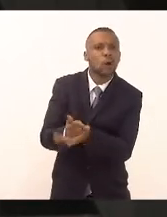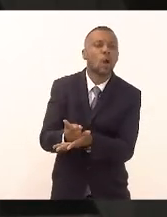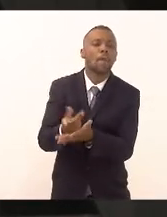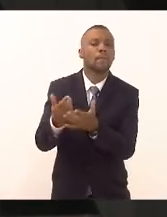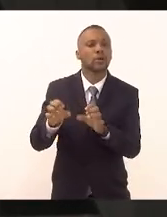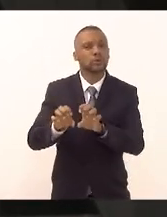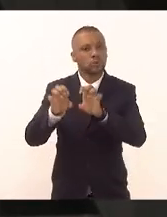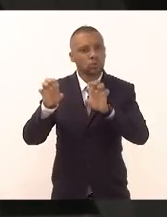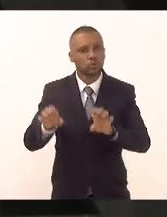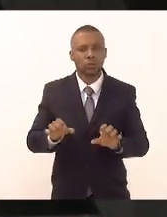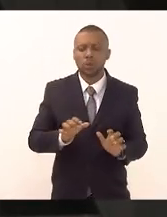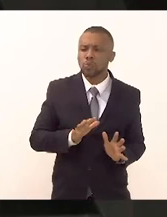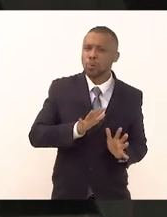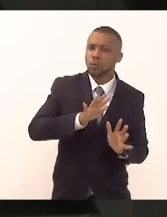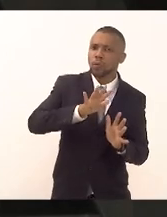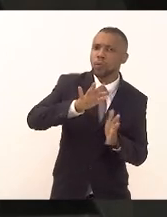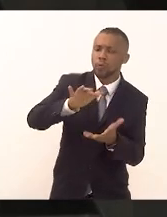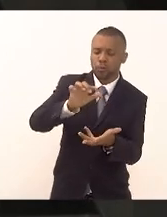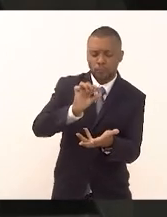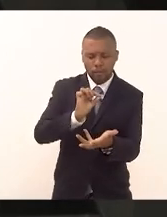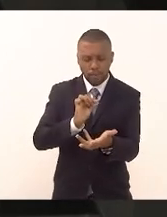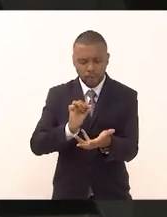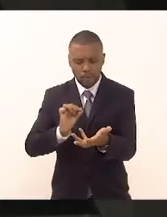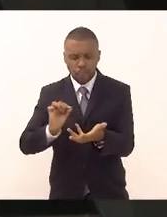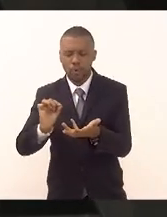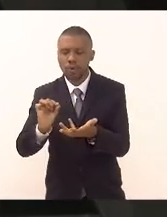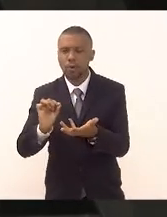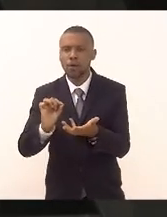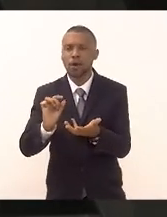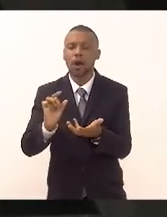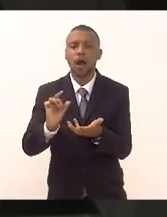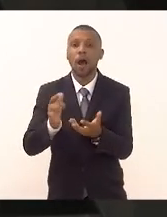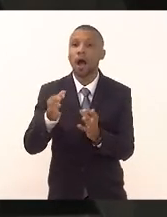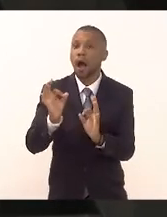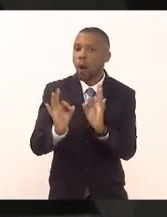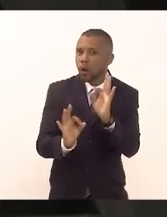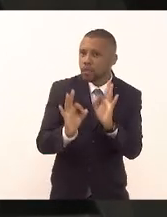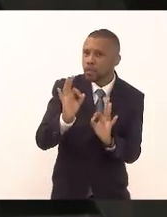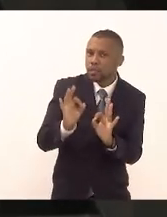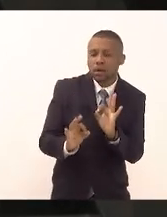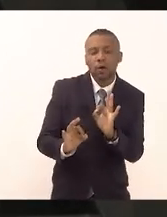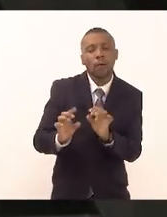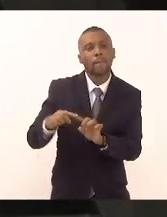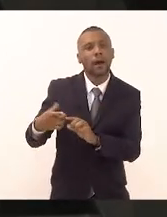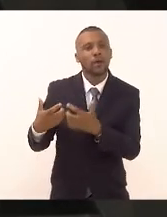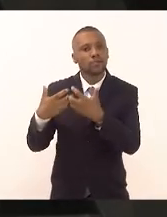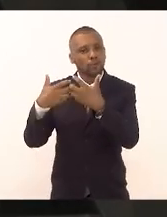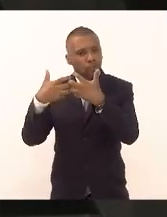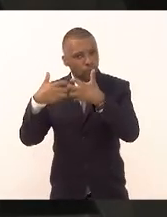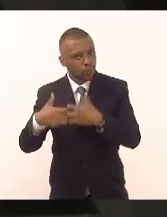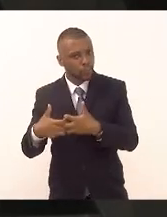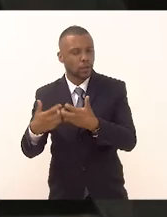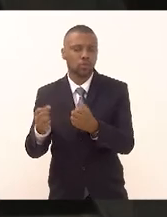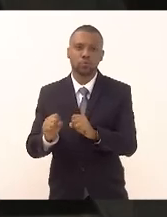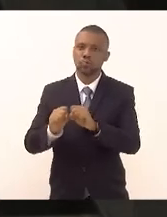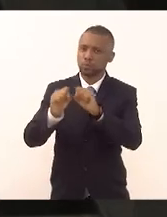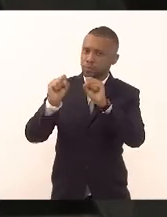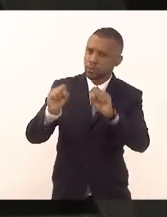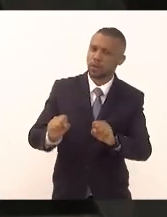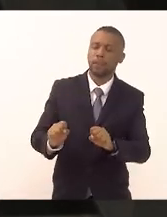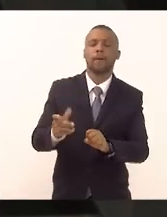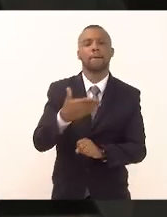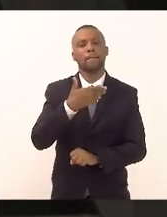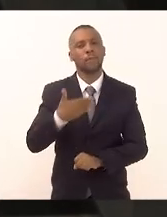no mundo inteiro, com pequenas variações, a organização e o funcionamento de sistemas públicos de ensino. Por isso,